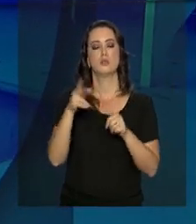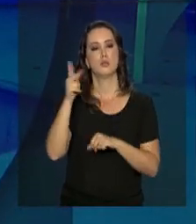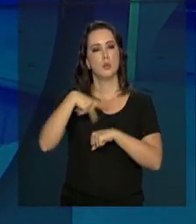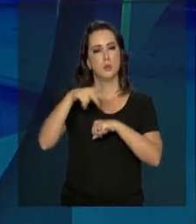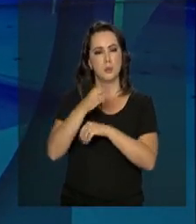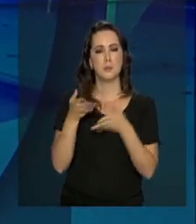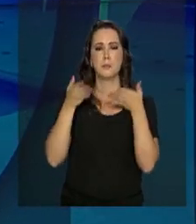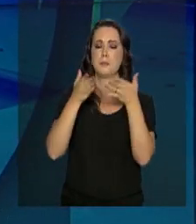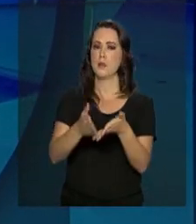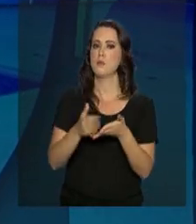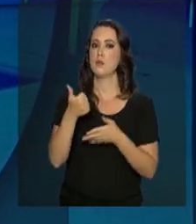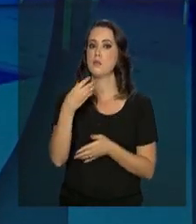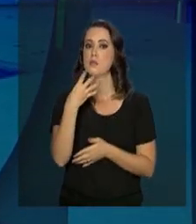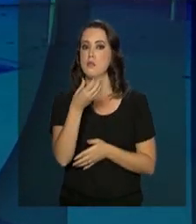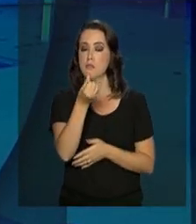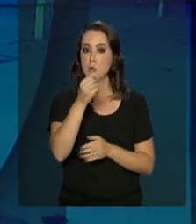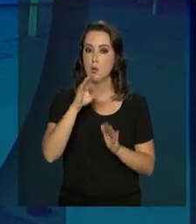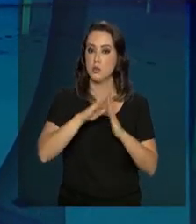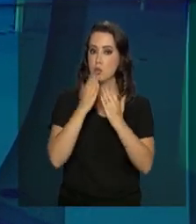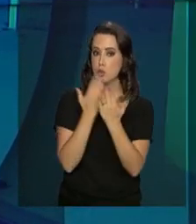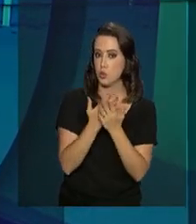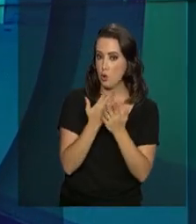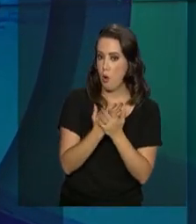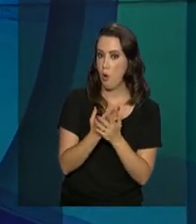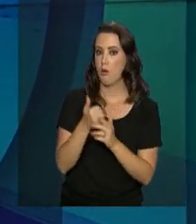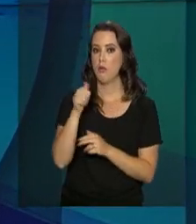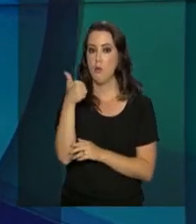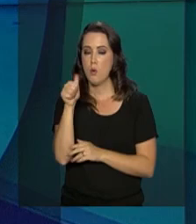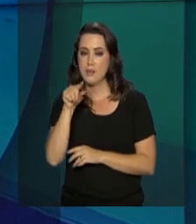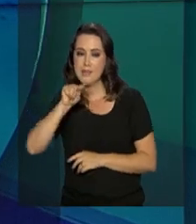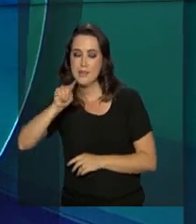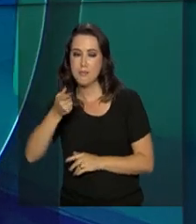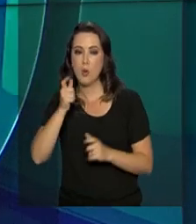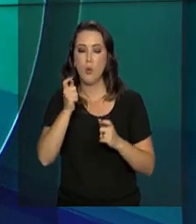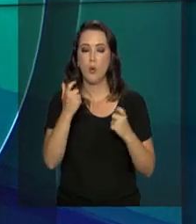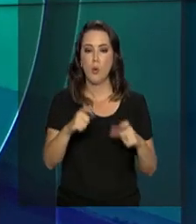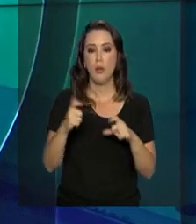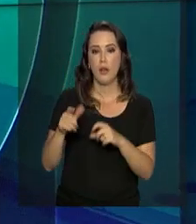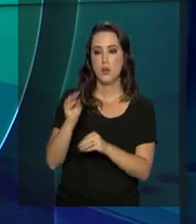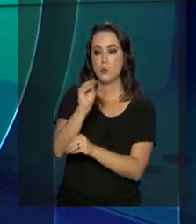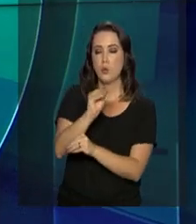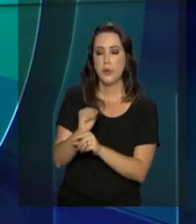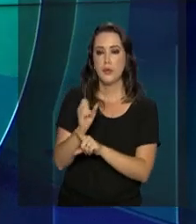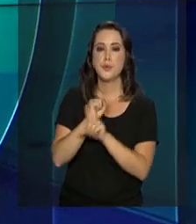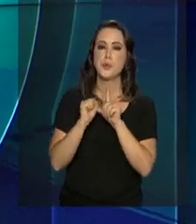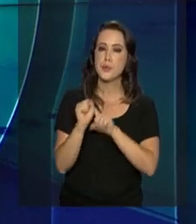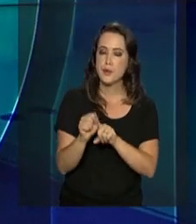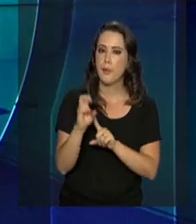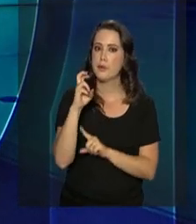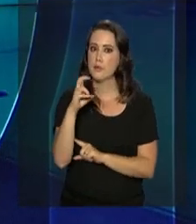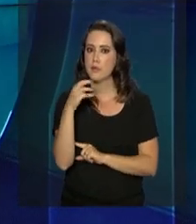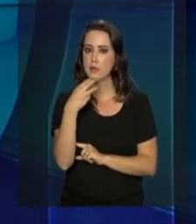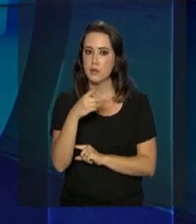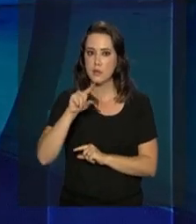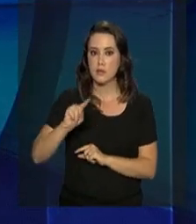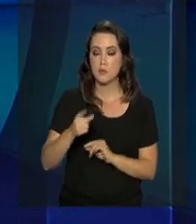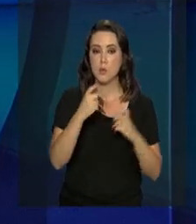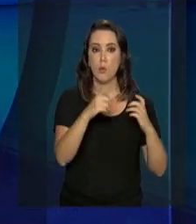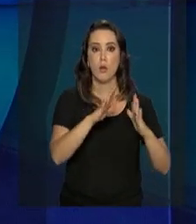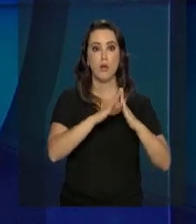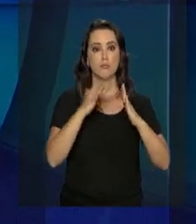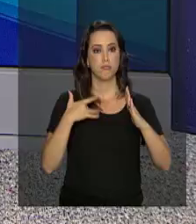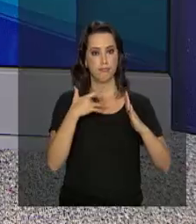146 mil escolas da rede básica 11 mil centros de assistência social e 53 mil unidades de